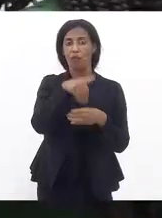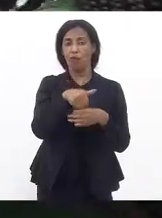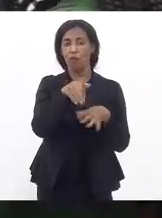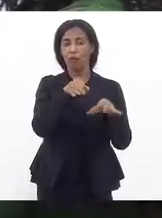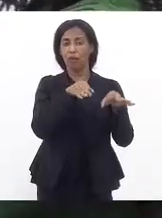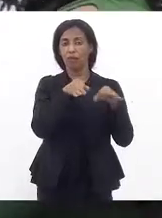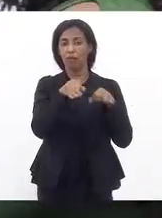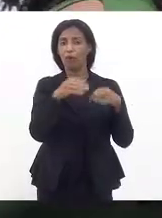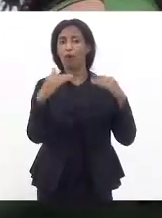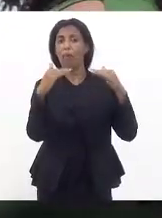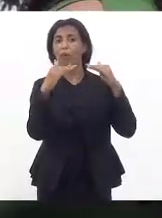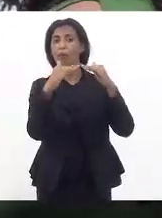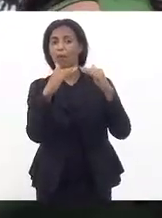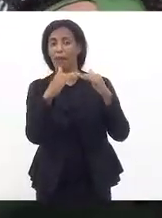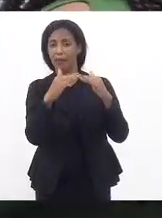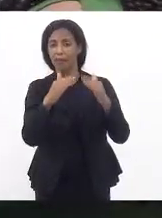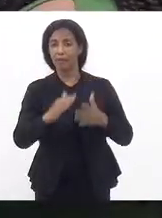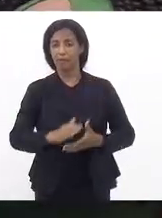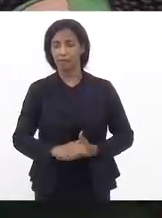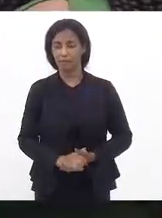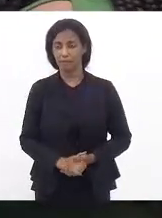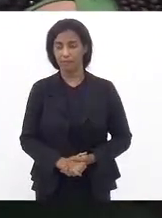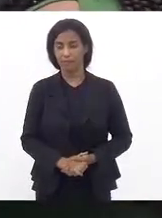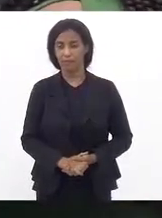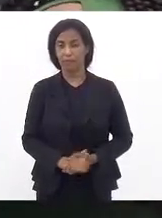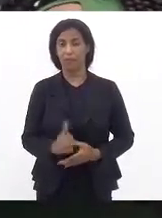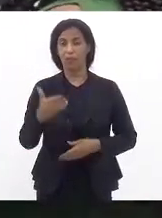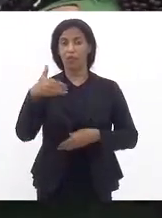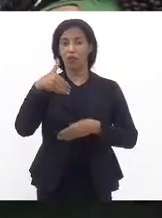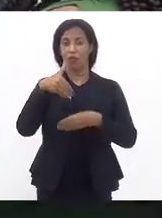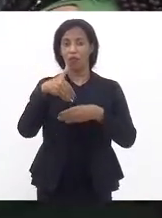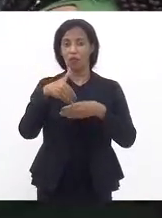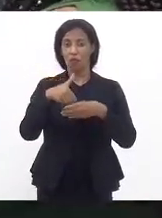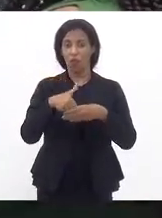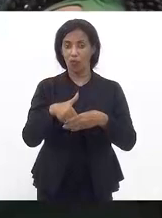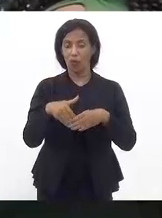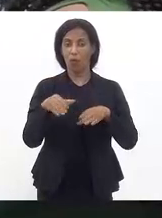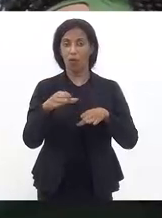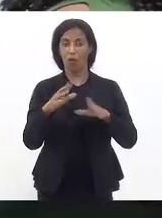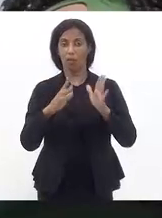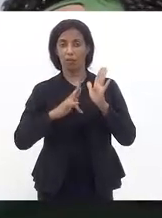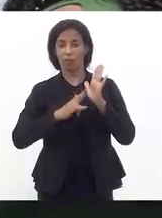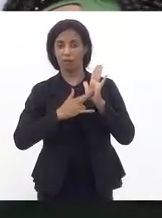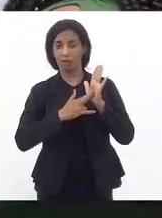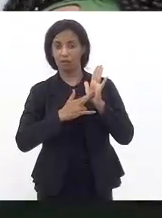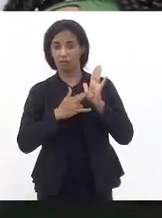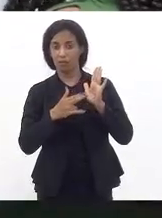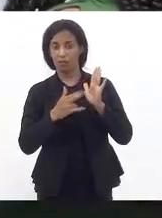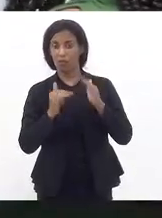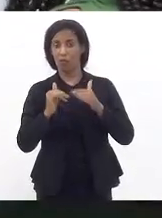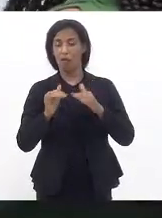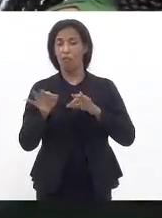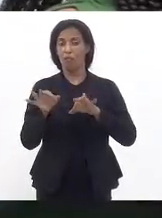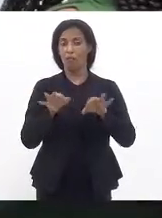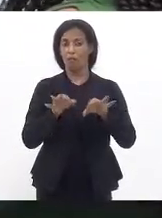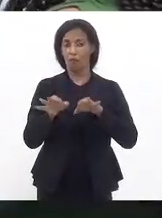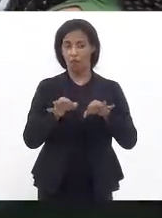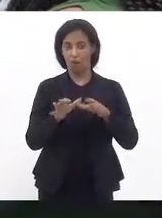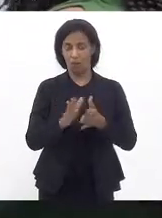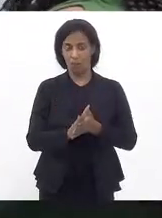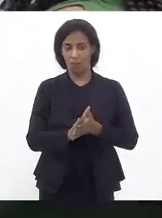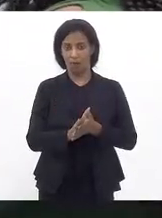ou médico quem vota consoante o Regimento Interno forma